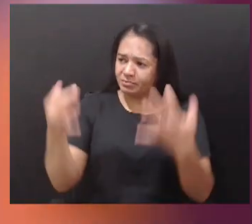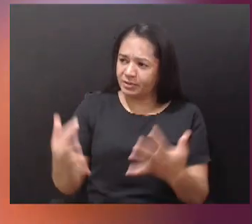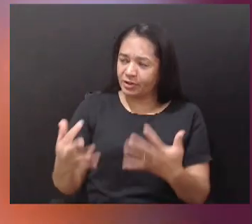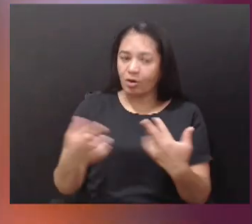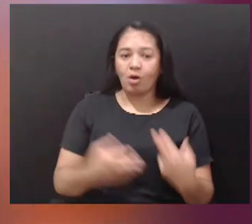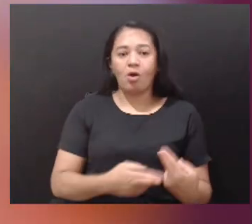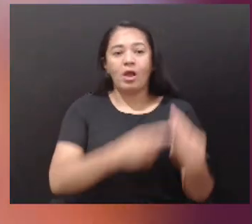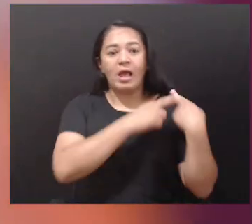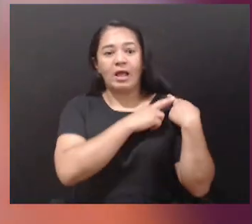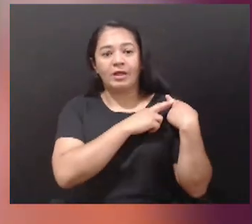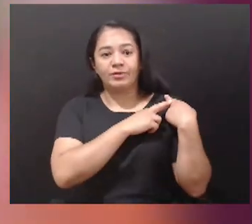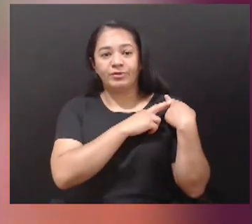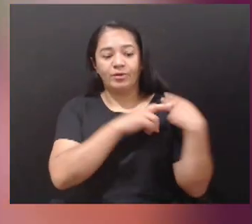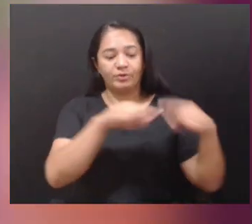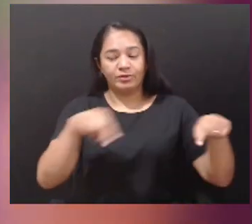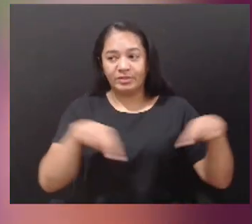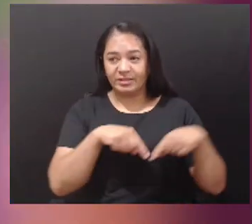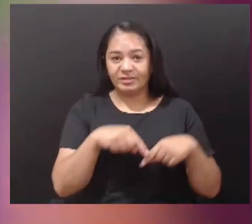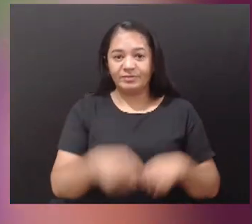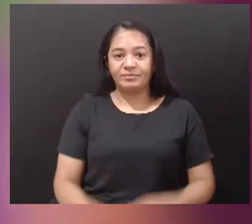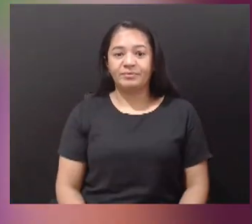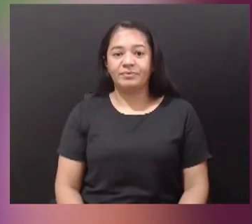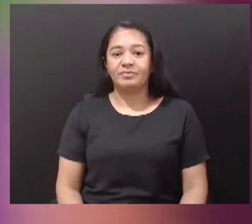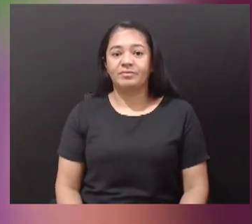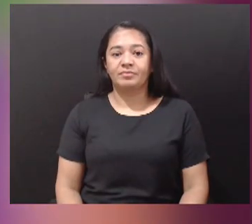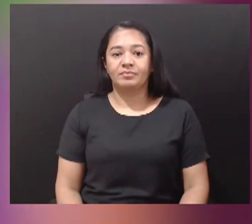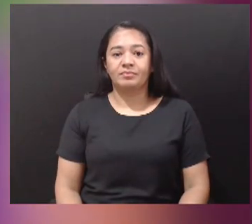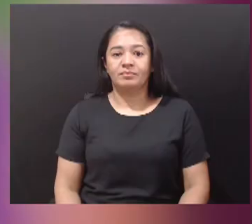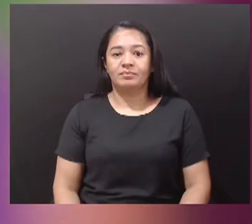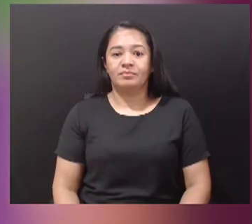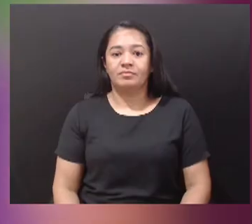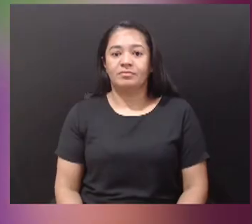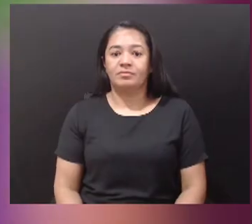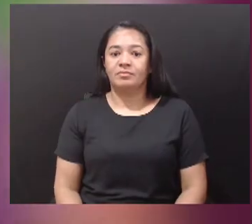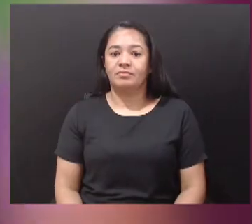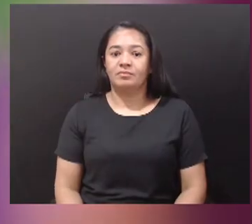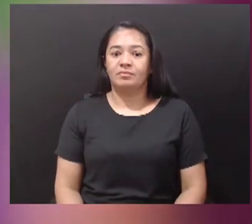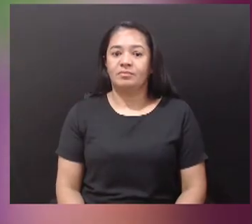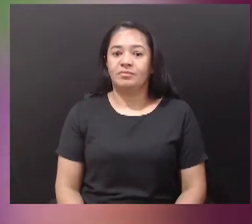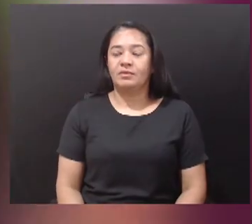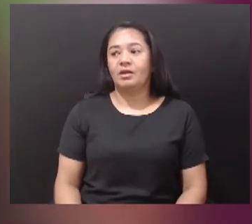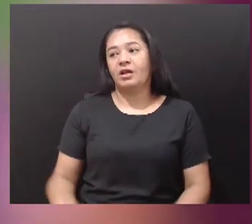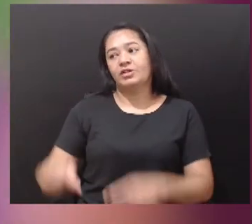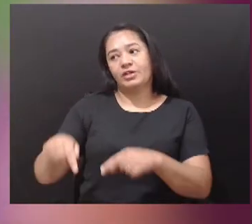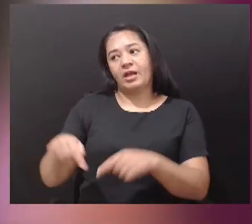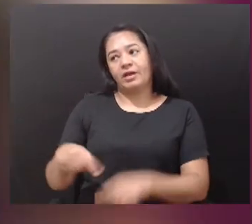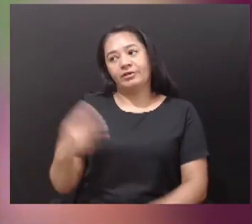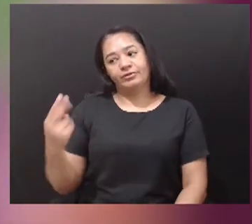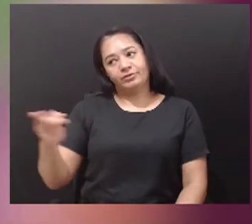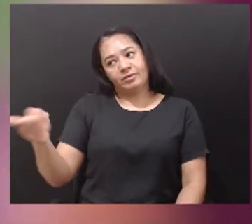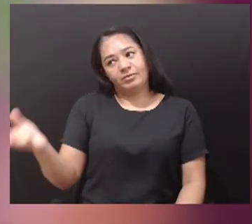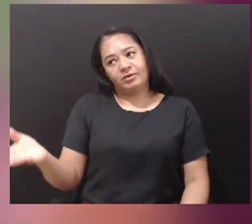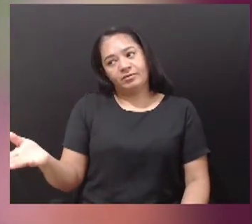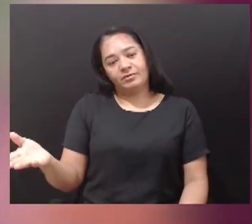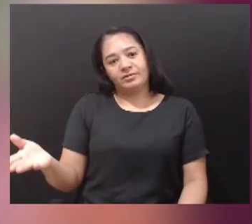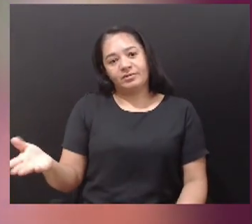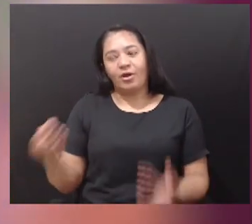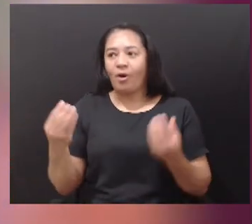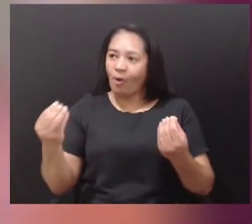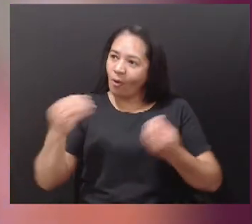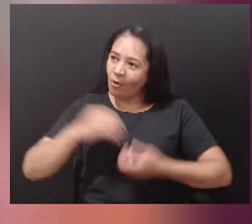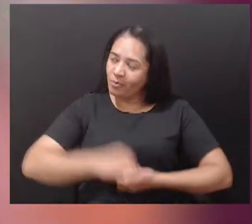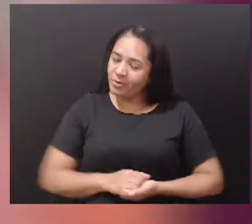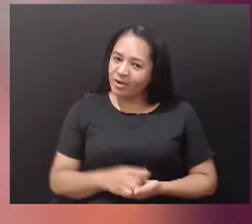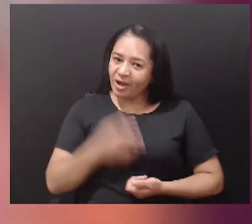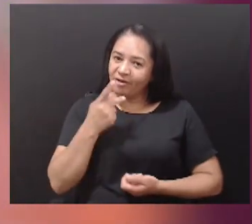que você trabalhava, disse: Evan, depois de tudo isso, aqui tá pequeno para você. Que conversa foi essa? Realmente foi um conflito